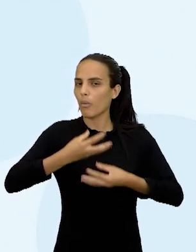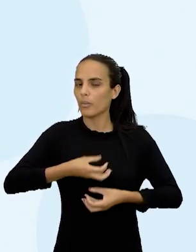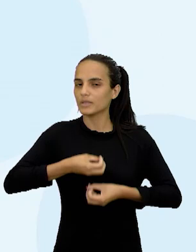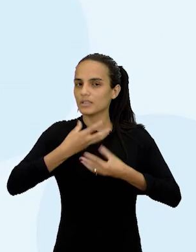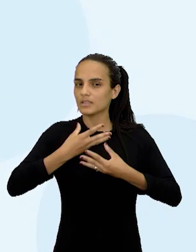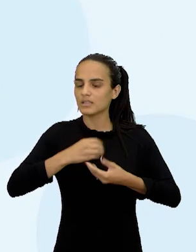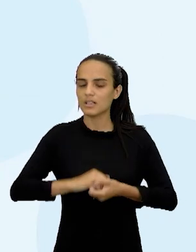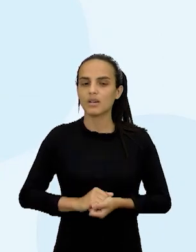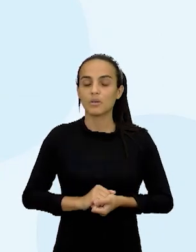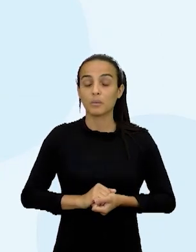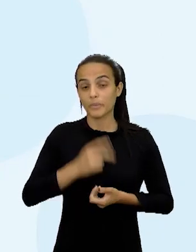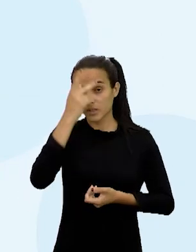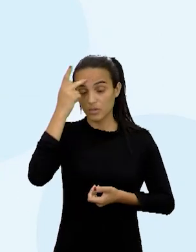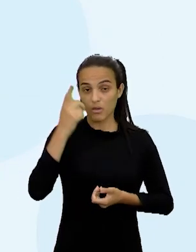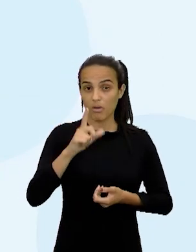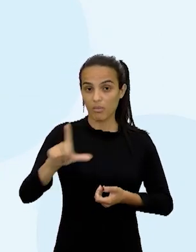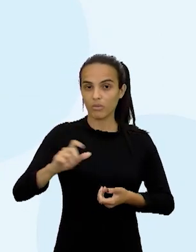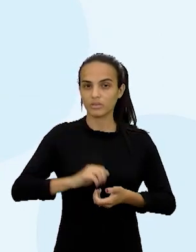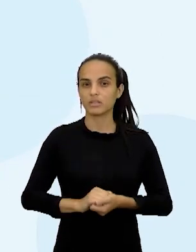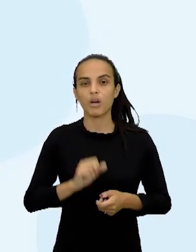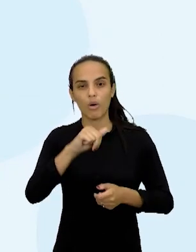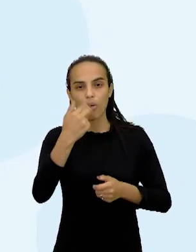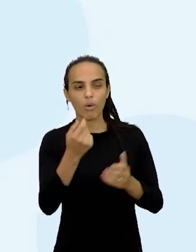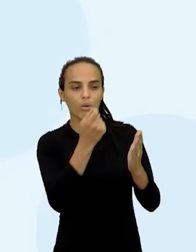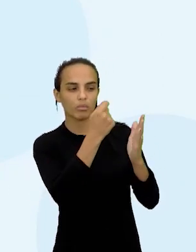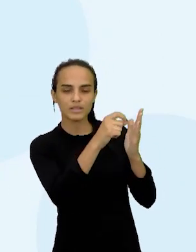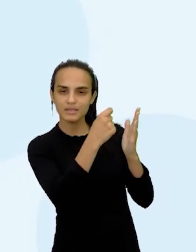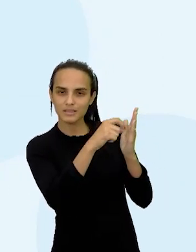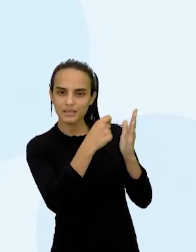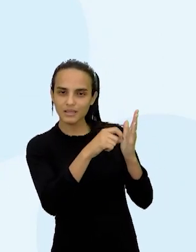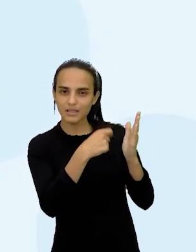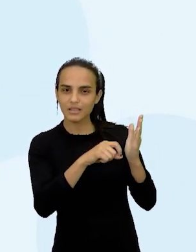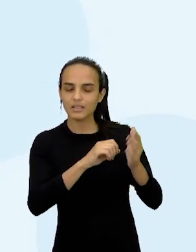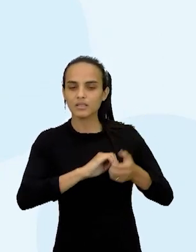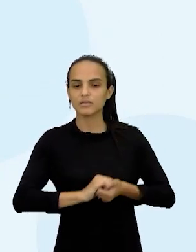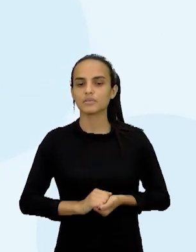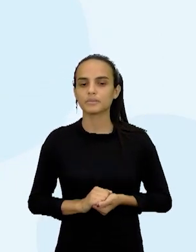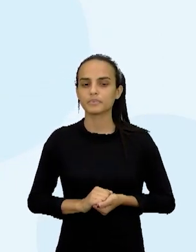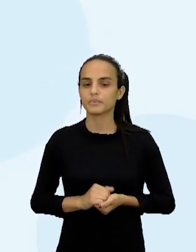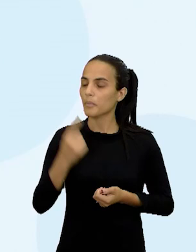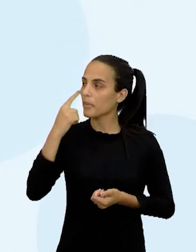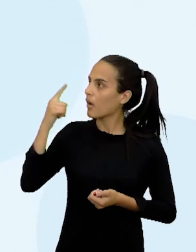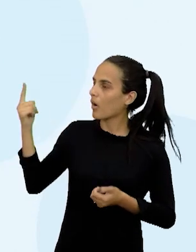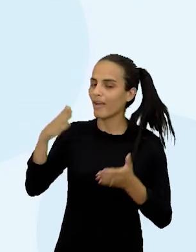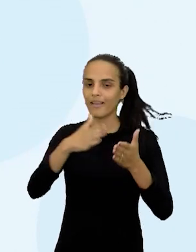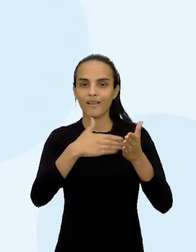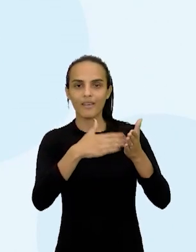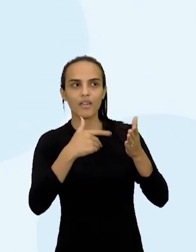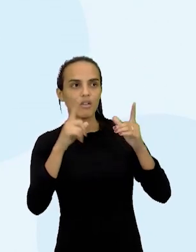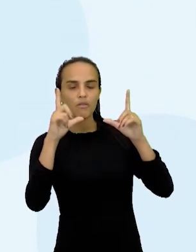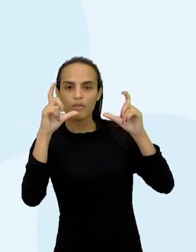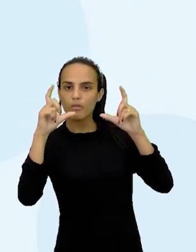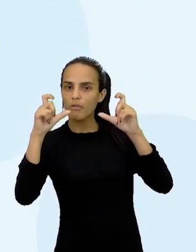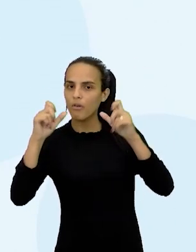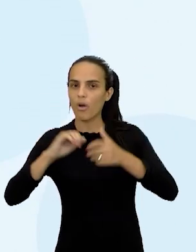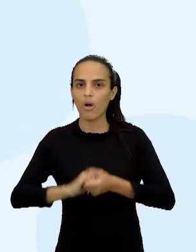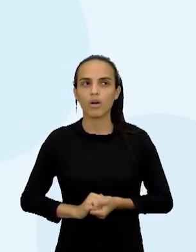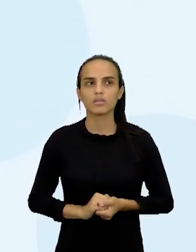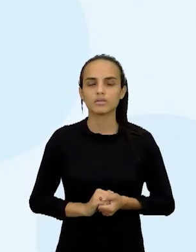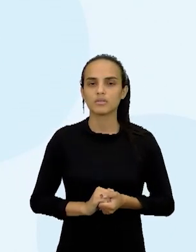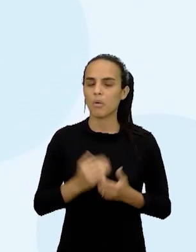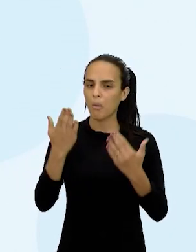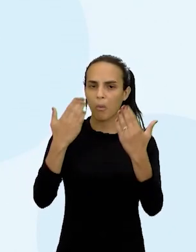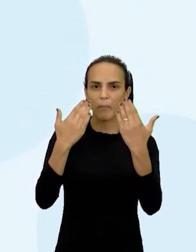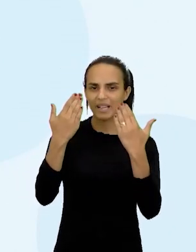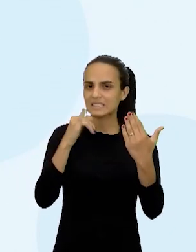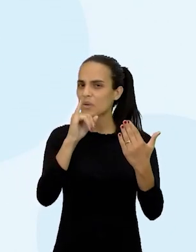outra pessoa. Sobre escritos, então a gente tem aqui livros. Então, livros, imagens, né, ilustrações também têm